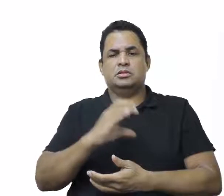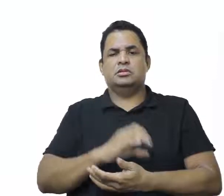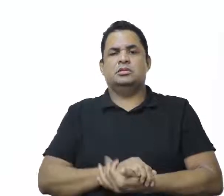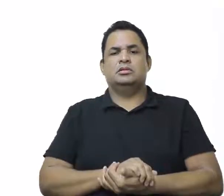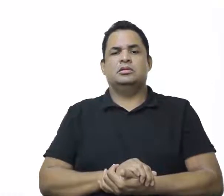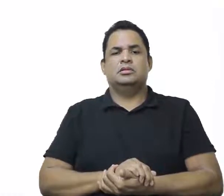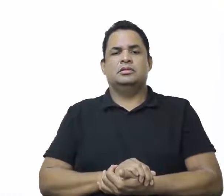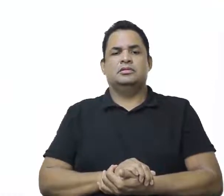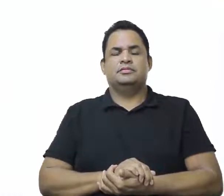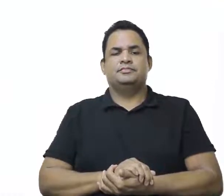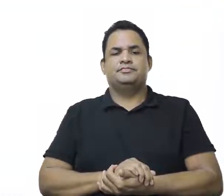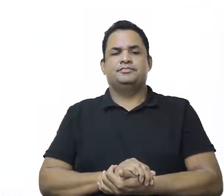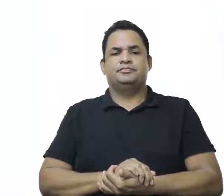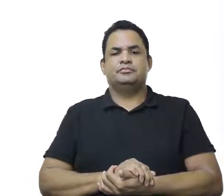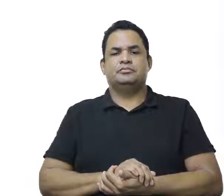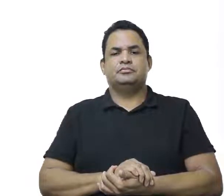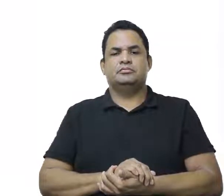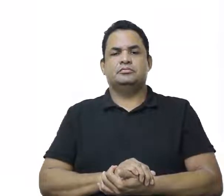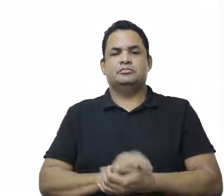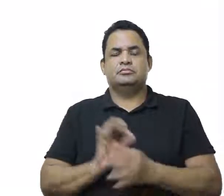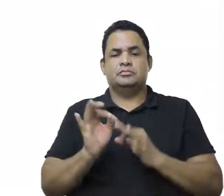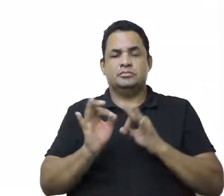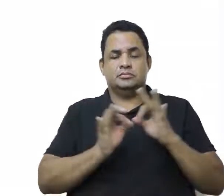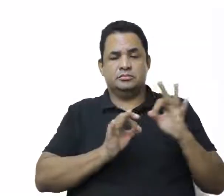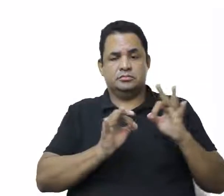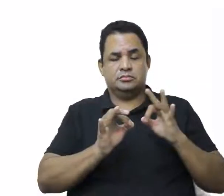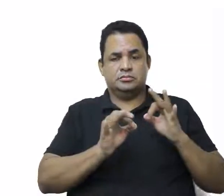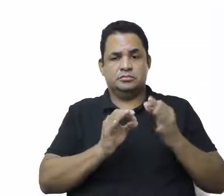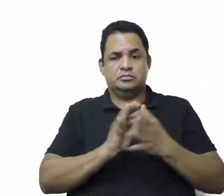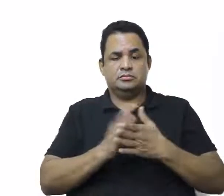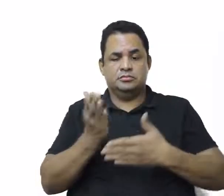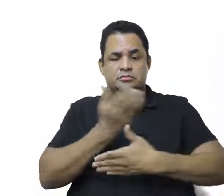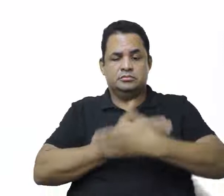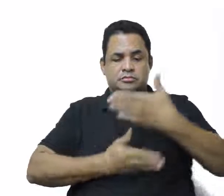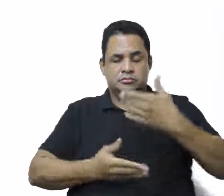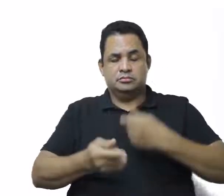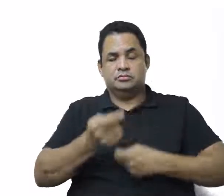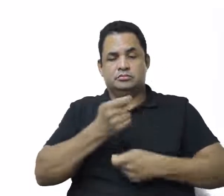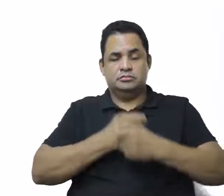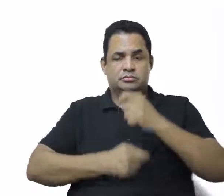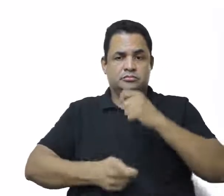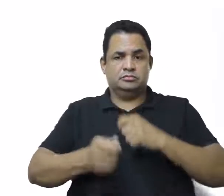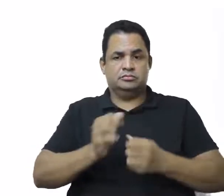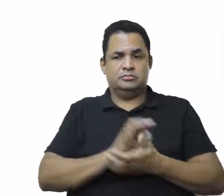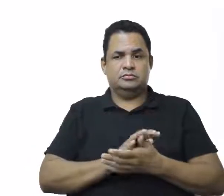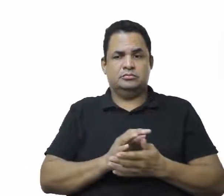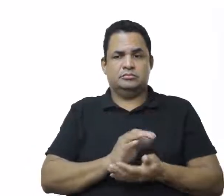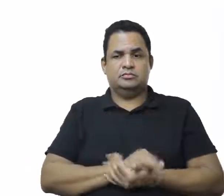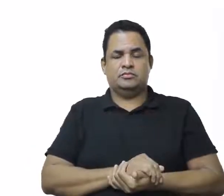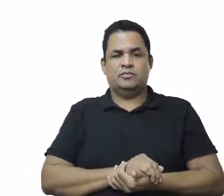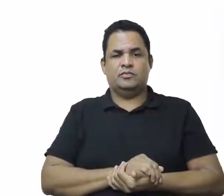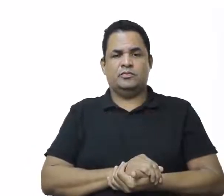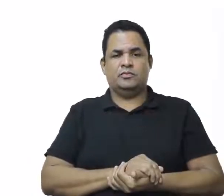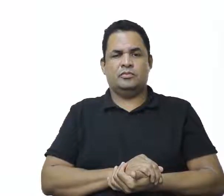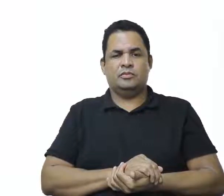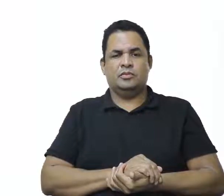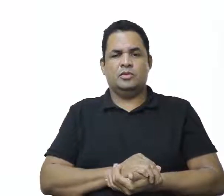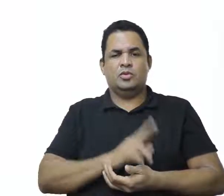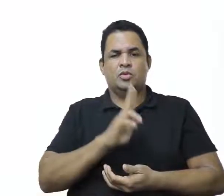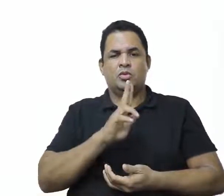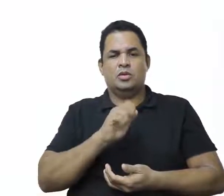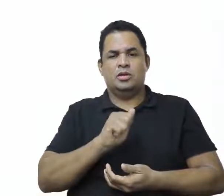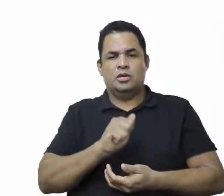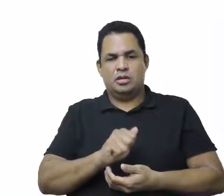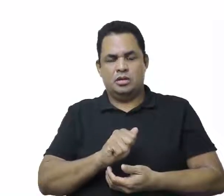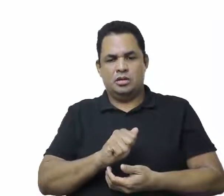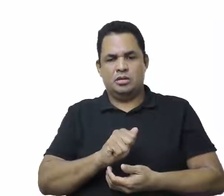ZLC, que são formas de integração econômica, né? A União